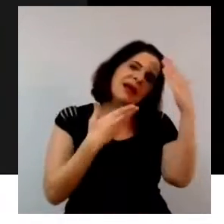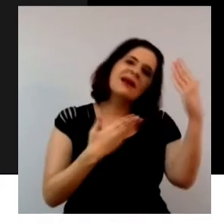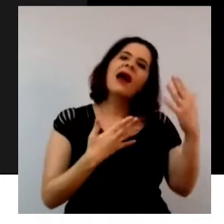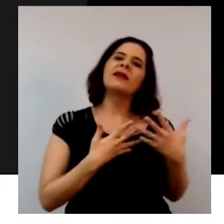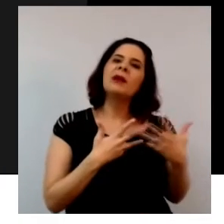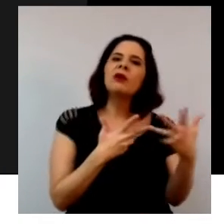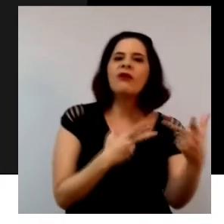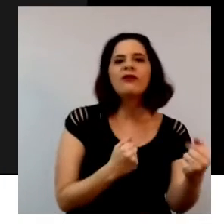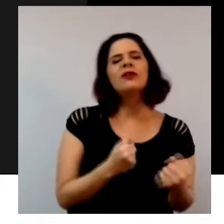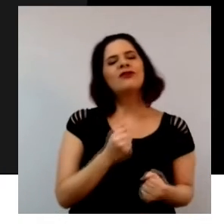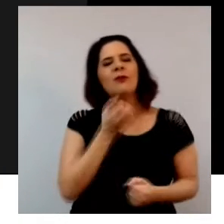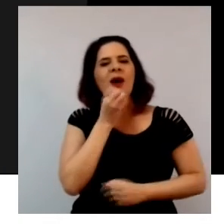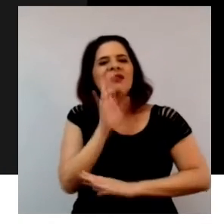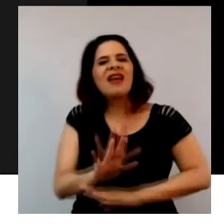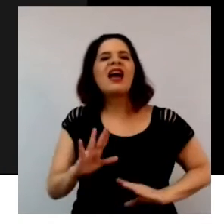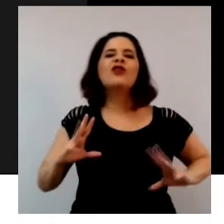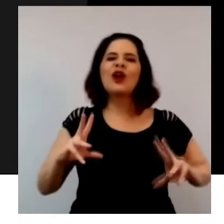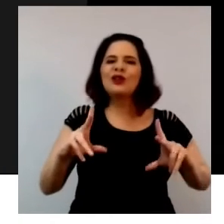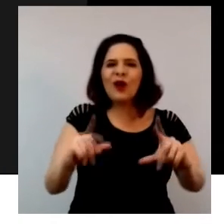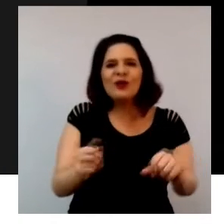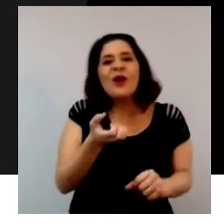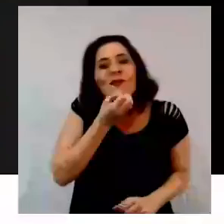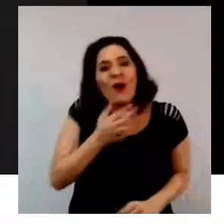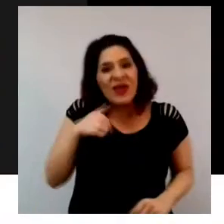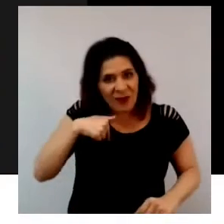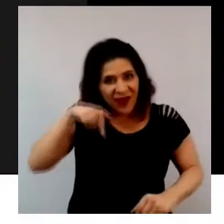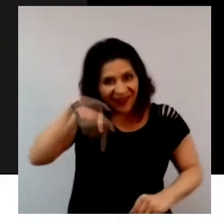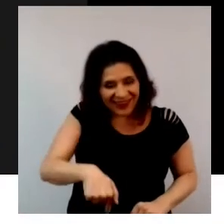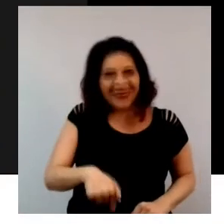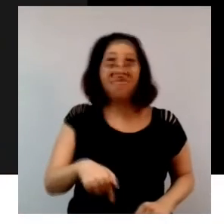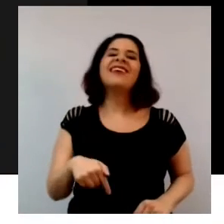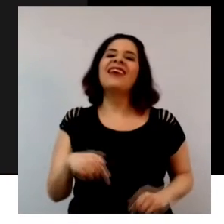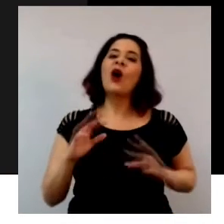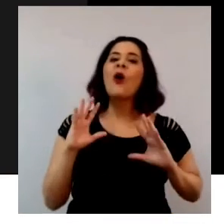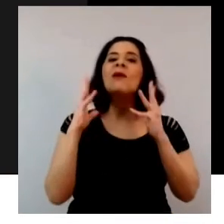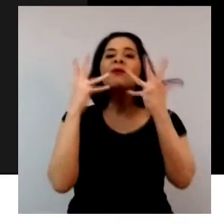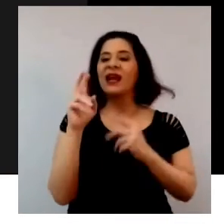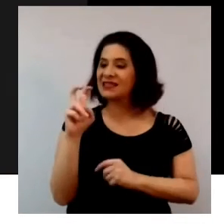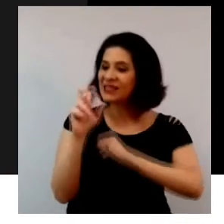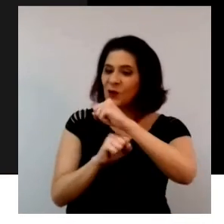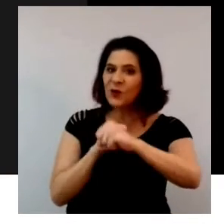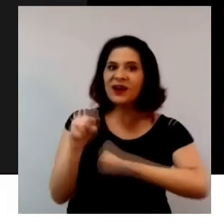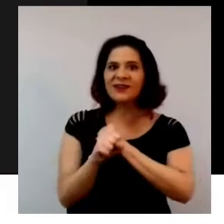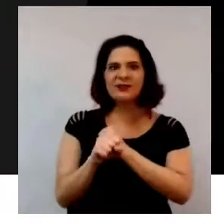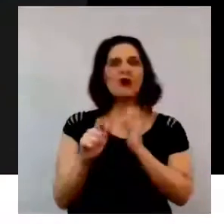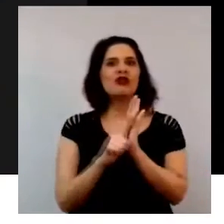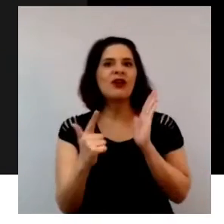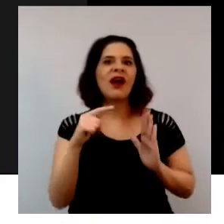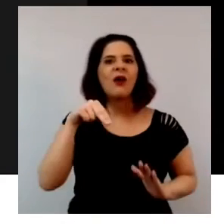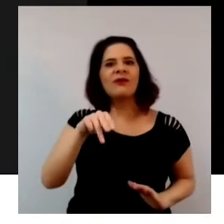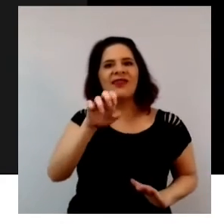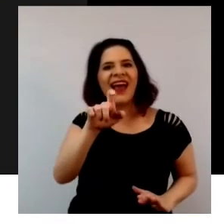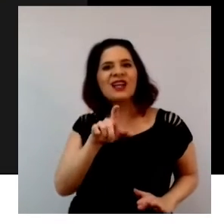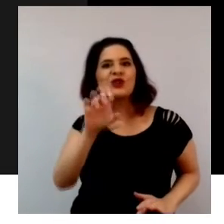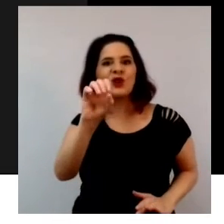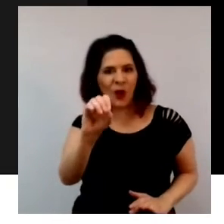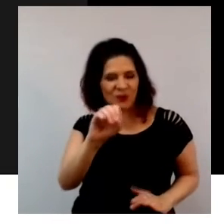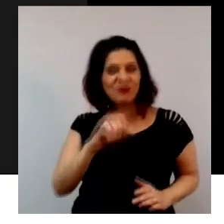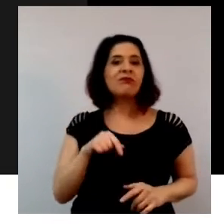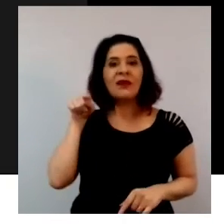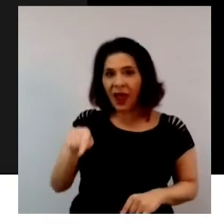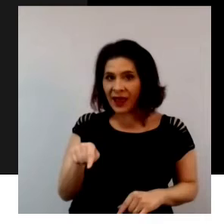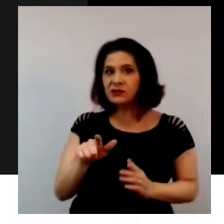pouquinho desses 5 anos do Nexo aqui com vocês. Estava lembrando para o Ken que o Nexo tinha acabado de ser lançado e eu fui participar de